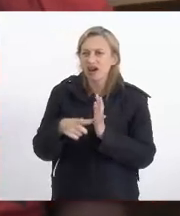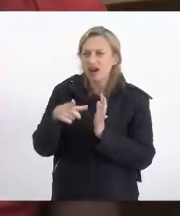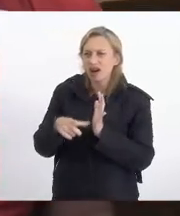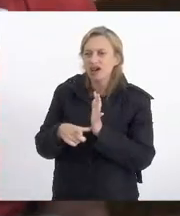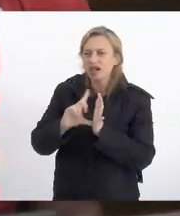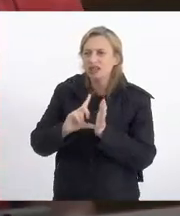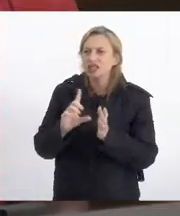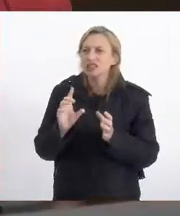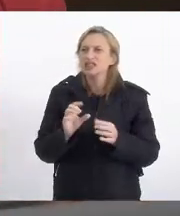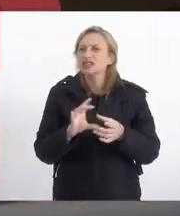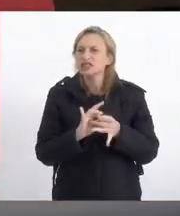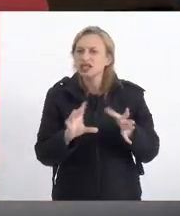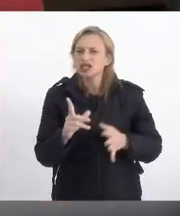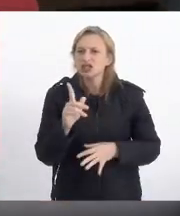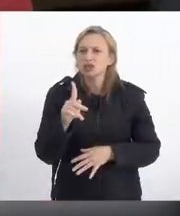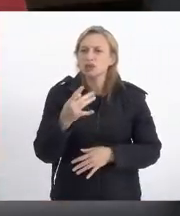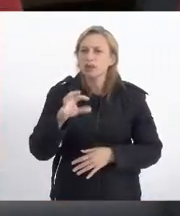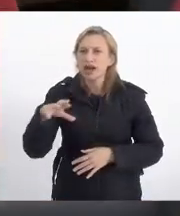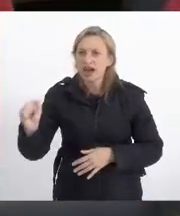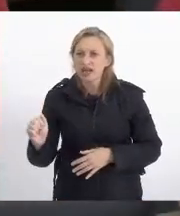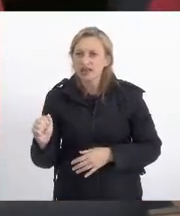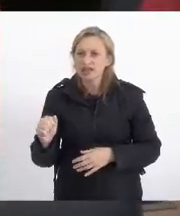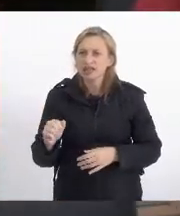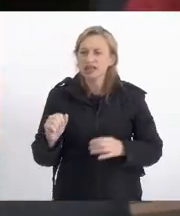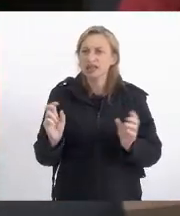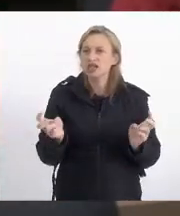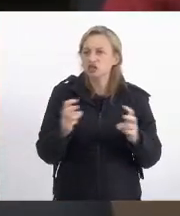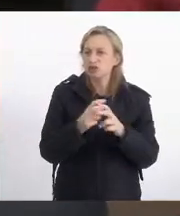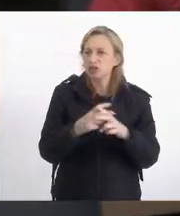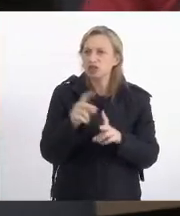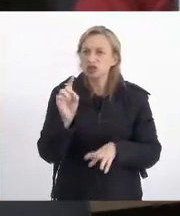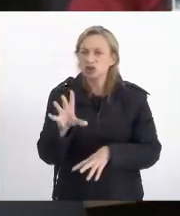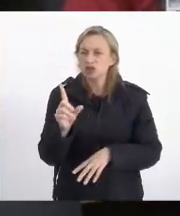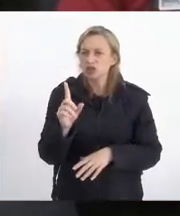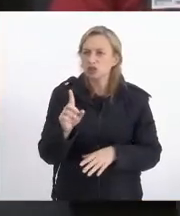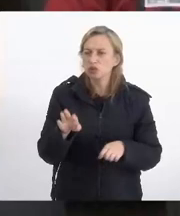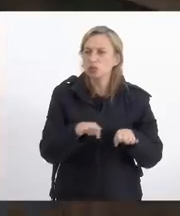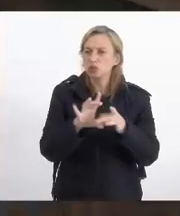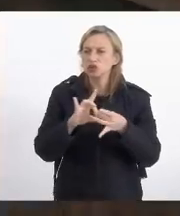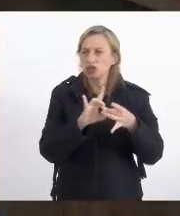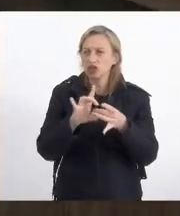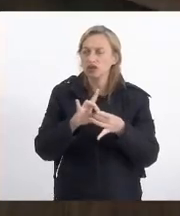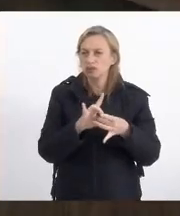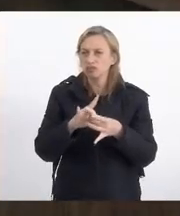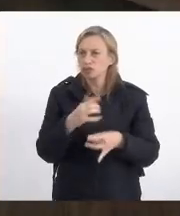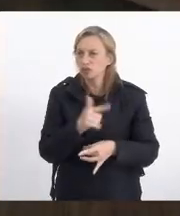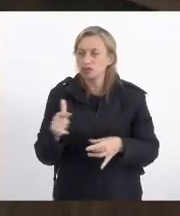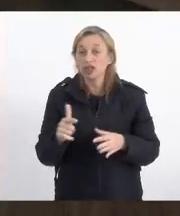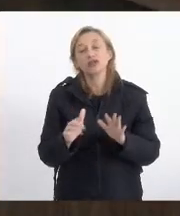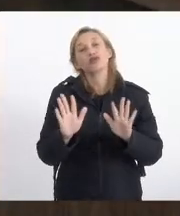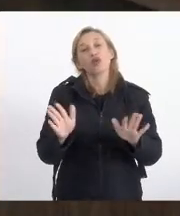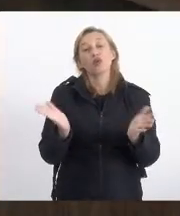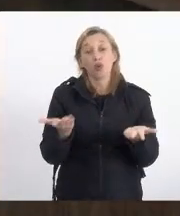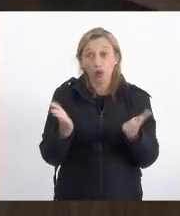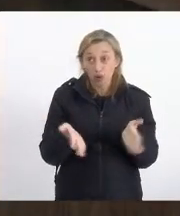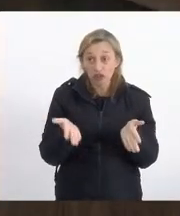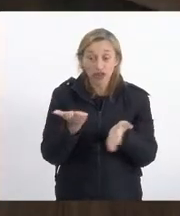os praças, que os praças eles brigam entre eles não vão ser unidos, hoje em dia acabou, senhores. Estamos no século XXI.